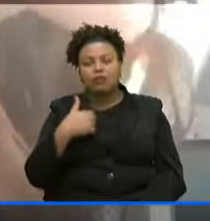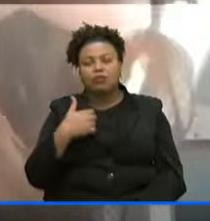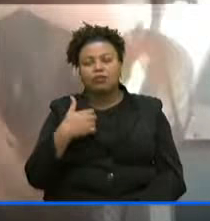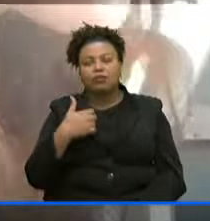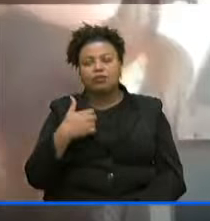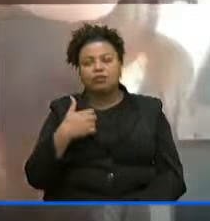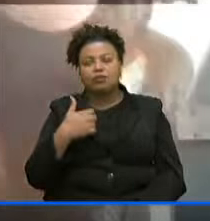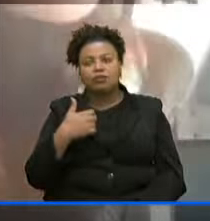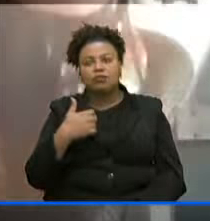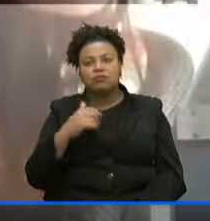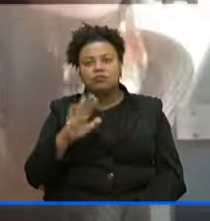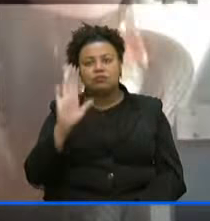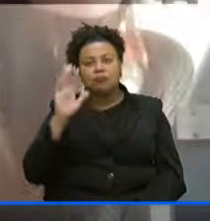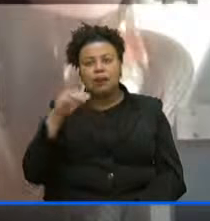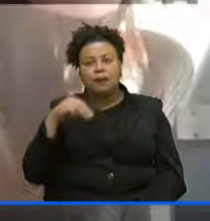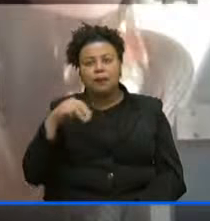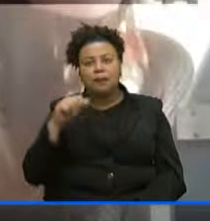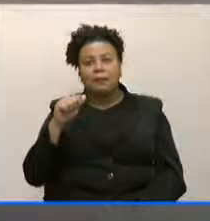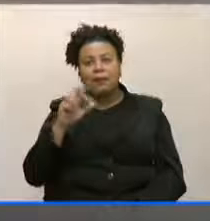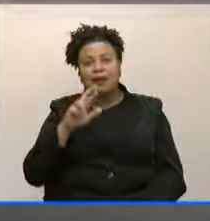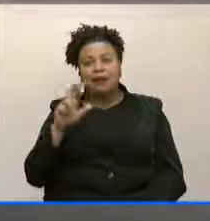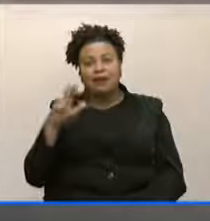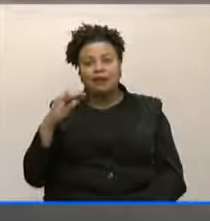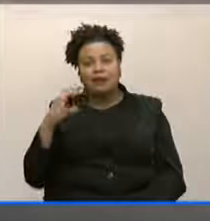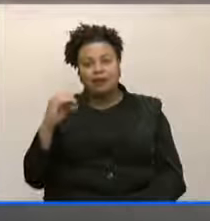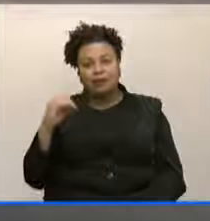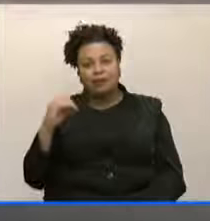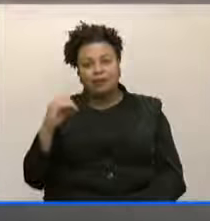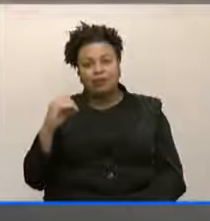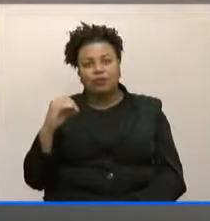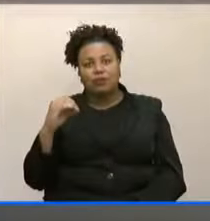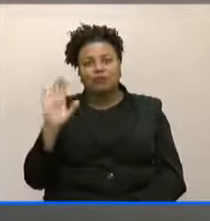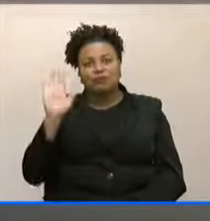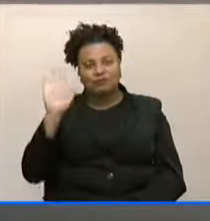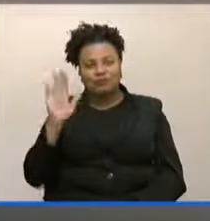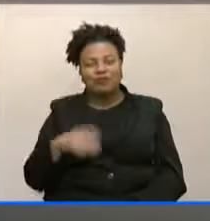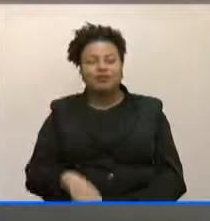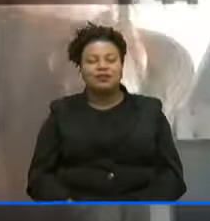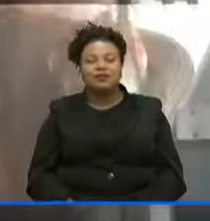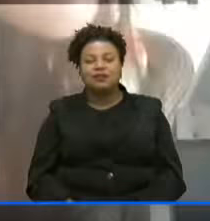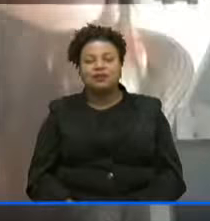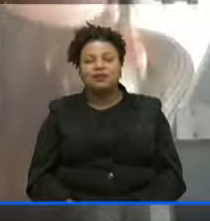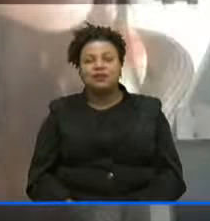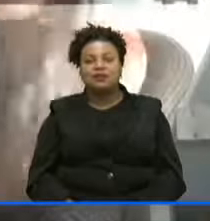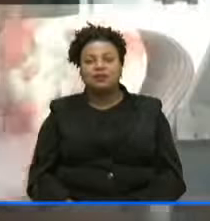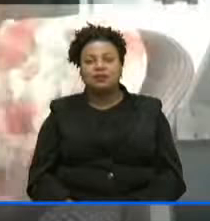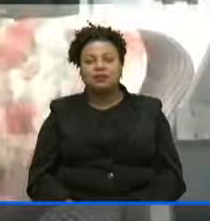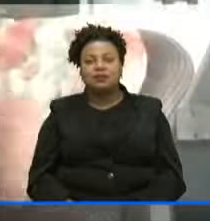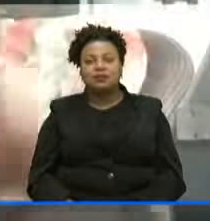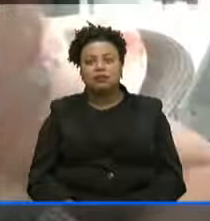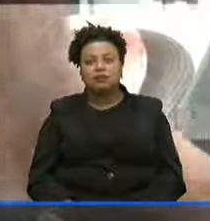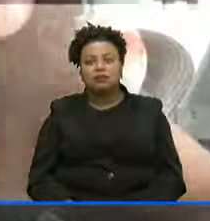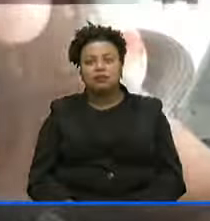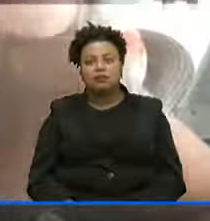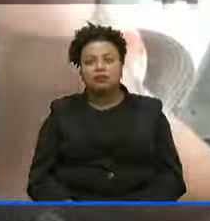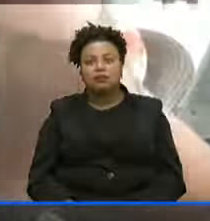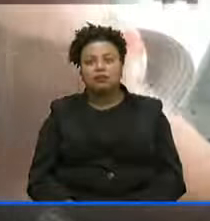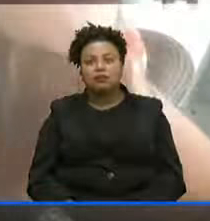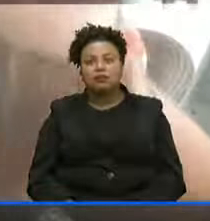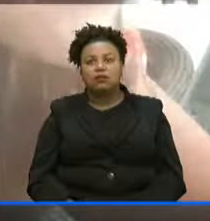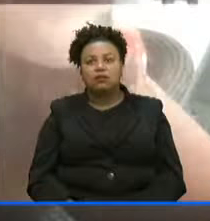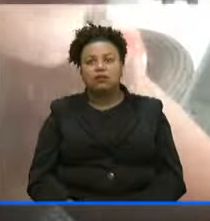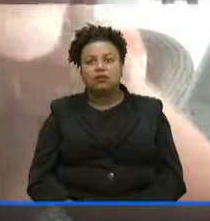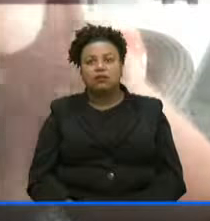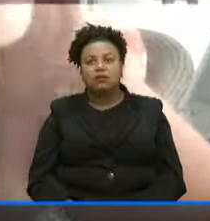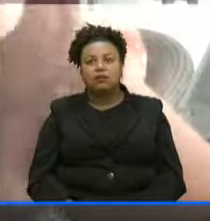aqui. Presente, Marico. Luiz Marenco. Ah, tá, é que está desconfigurada a primeira. Luiz